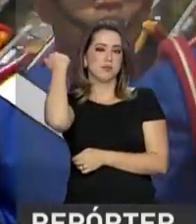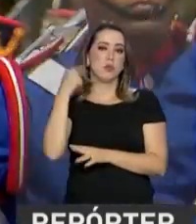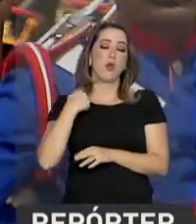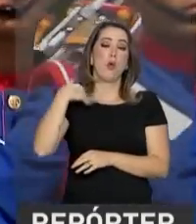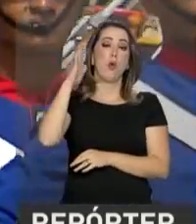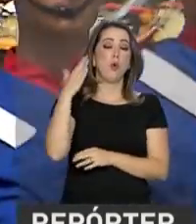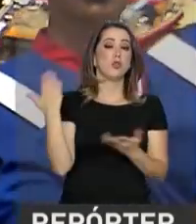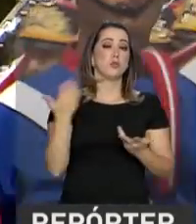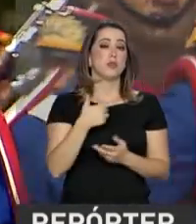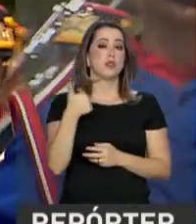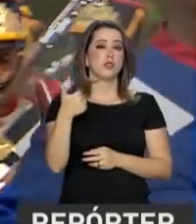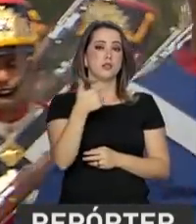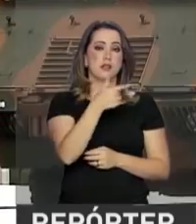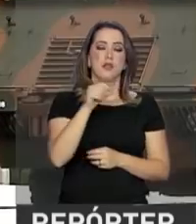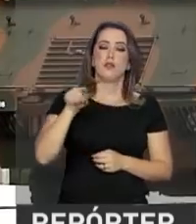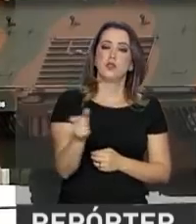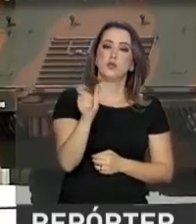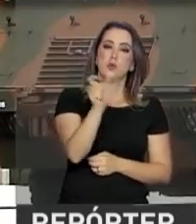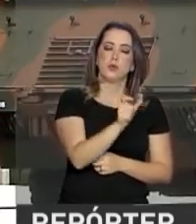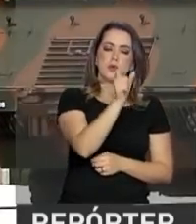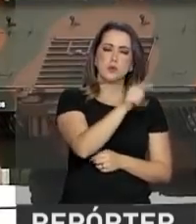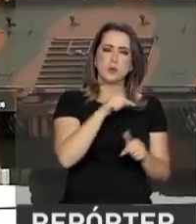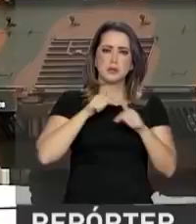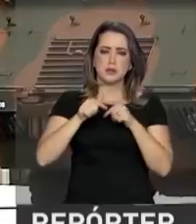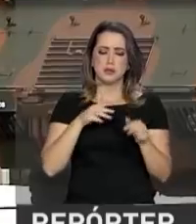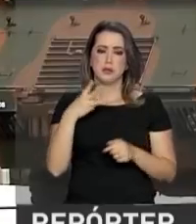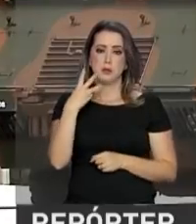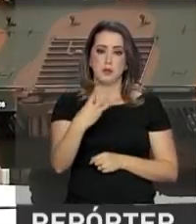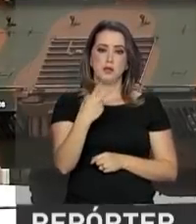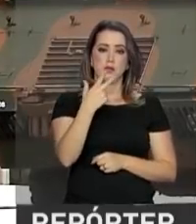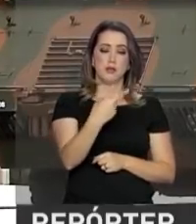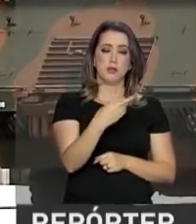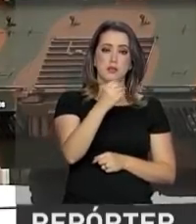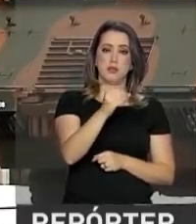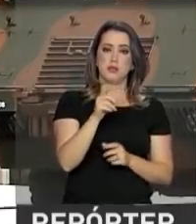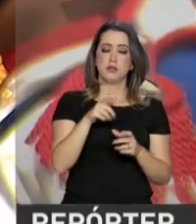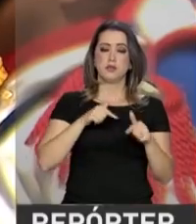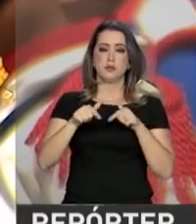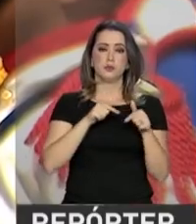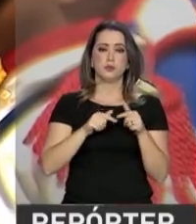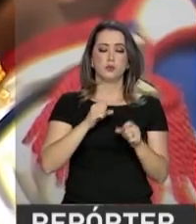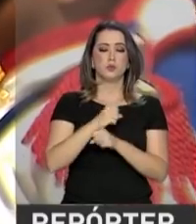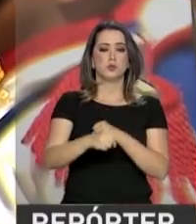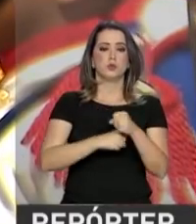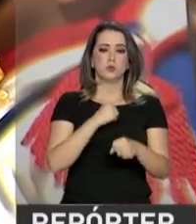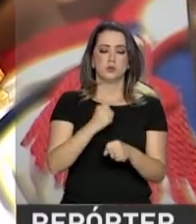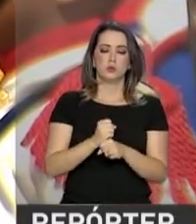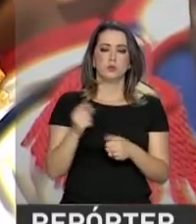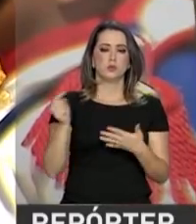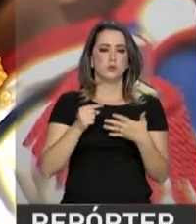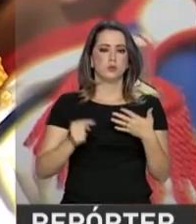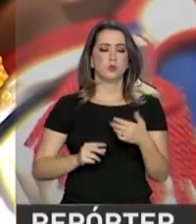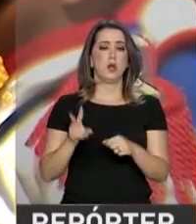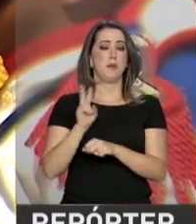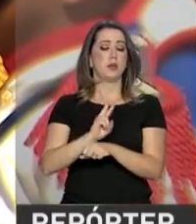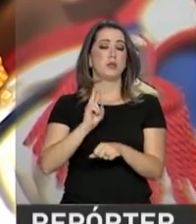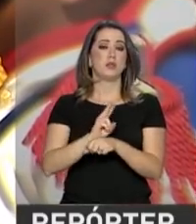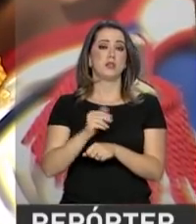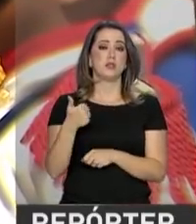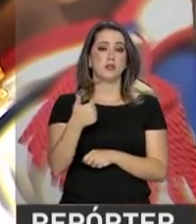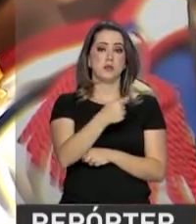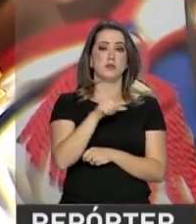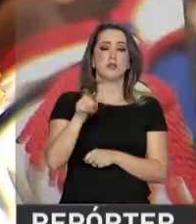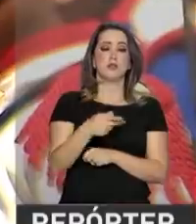mais de 120 mil militares, que atuam em 320 operações anuais, entre elas a proteção de 17